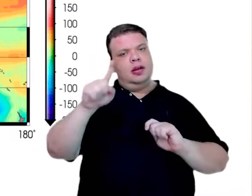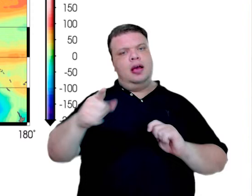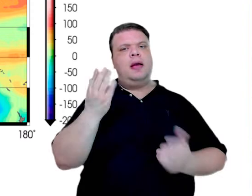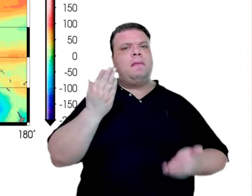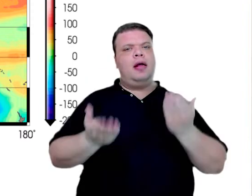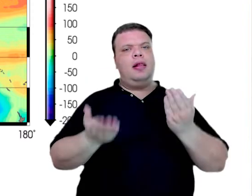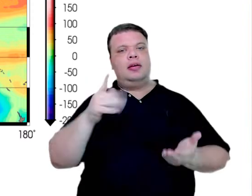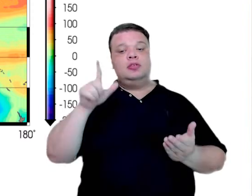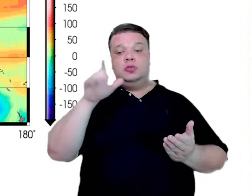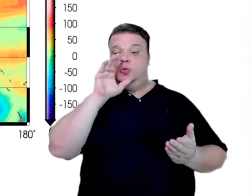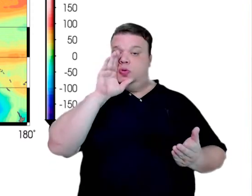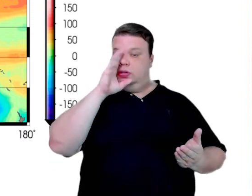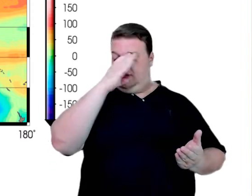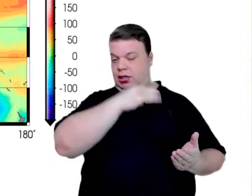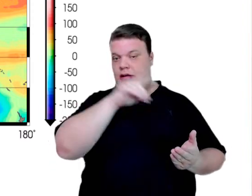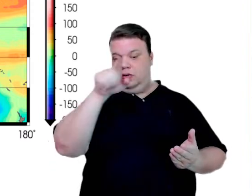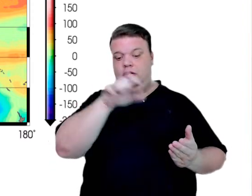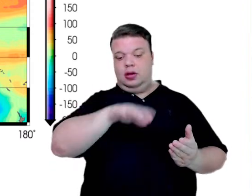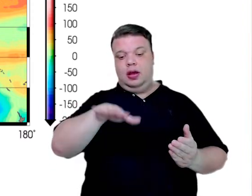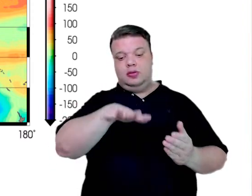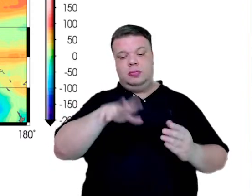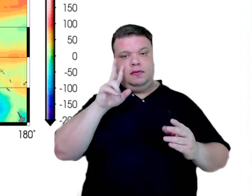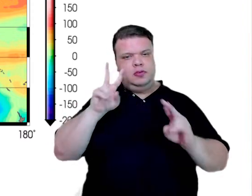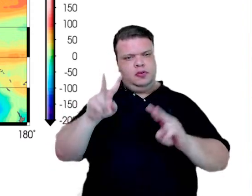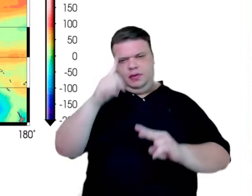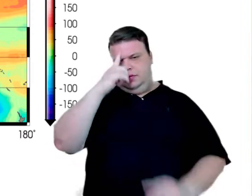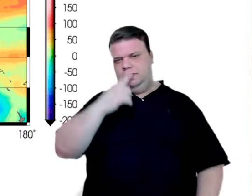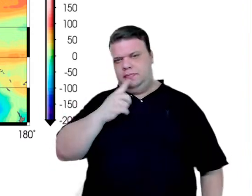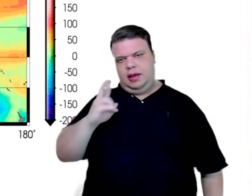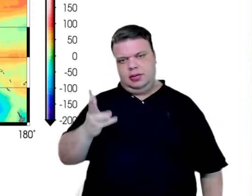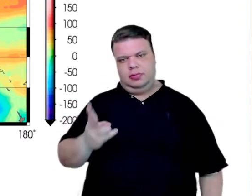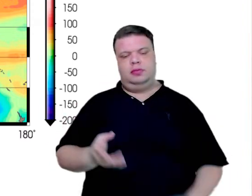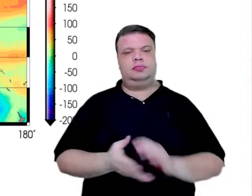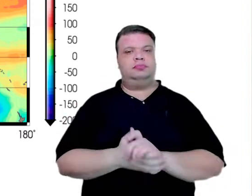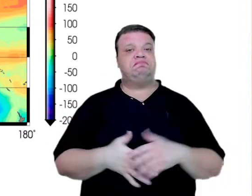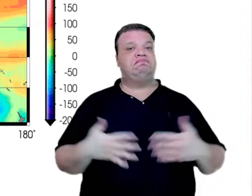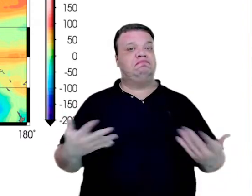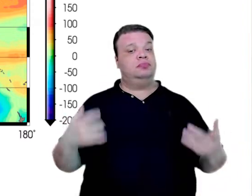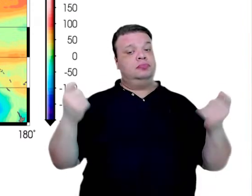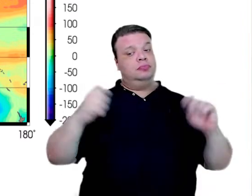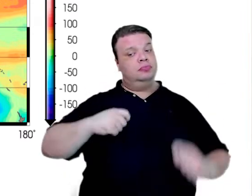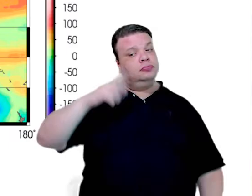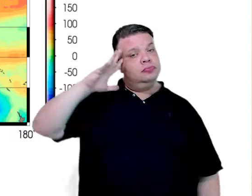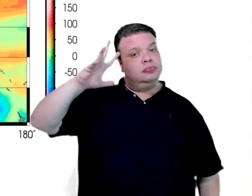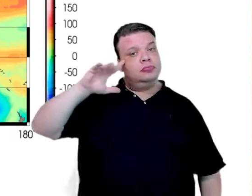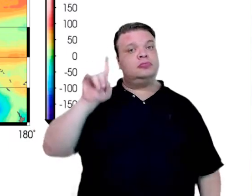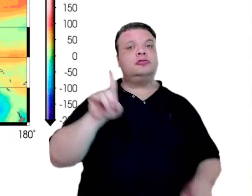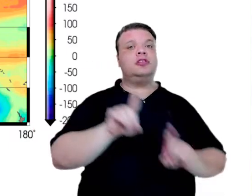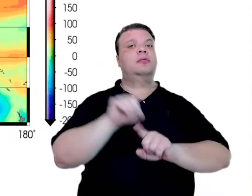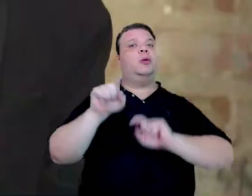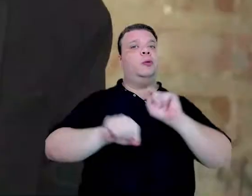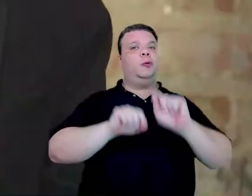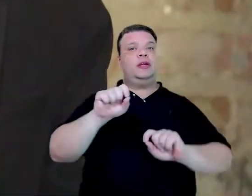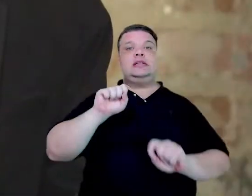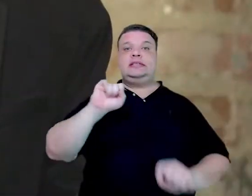ar é superior à do oceano. A gente pode ver isso no balanço de calor na superfície, nessa imagem abaixo.